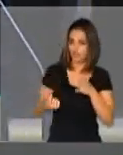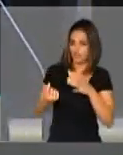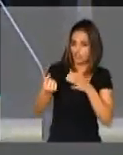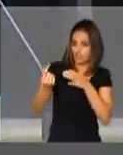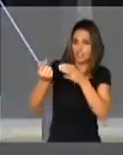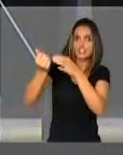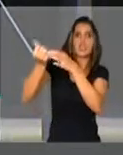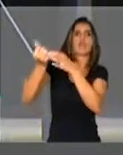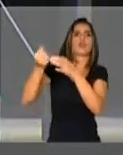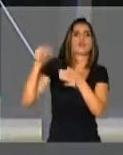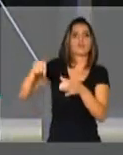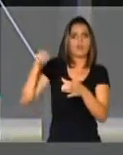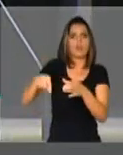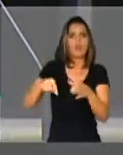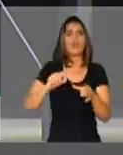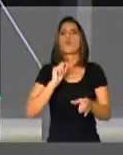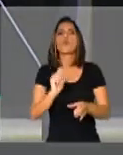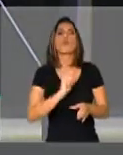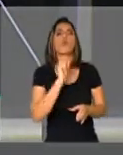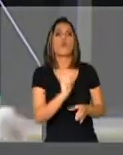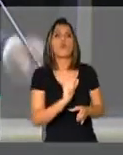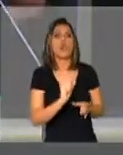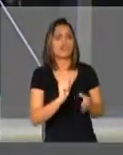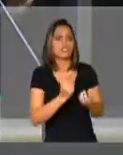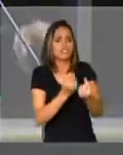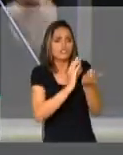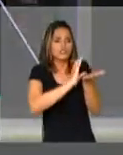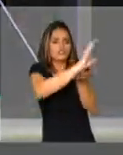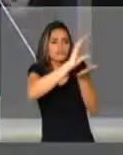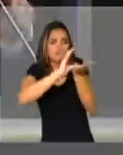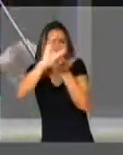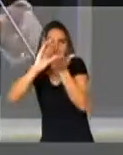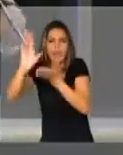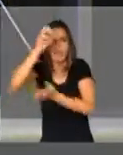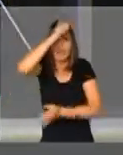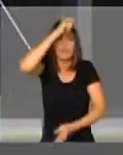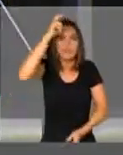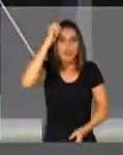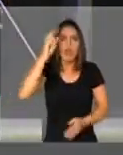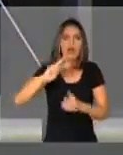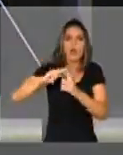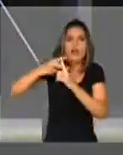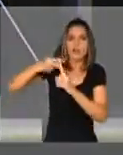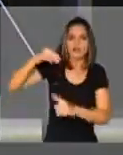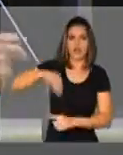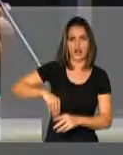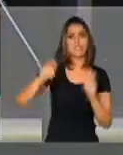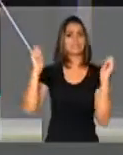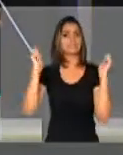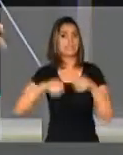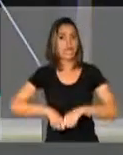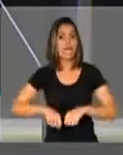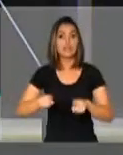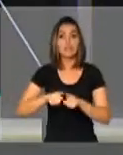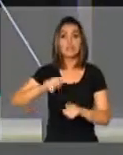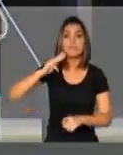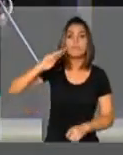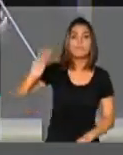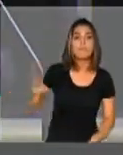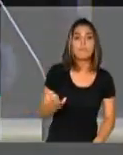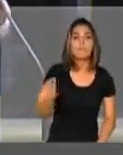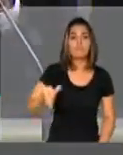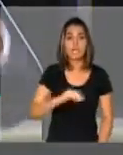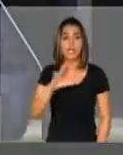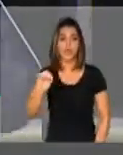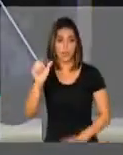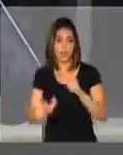para as pequenas cidades do interior. É uma política que tira milhões de